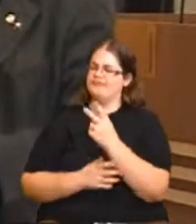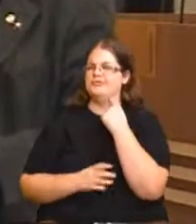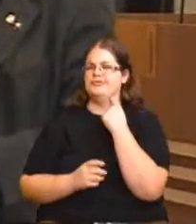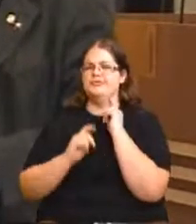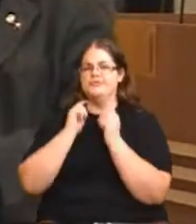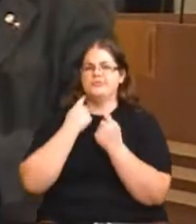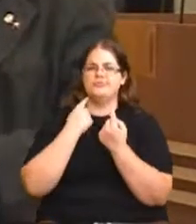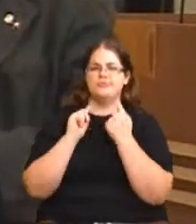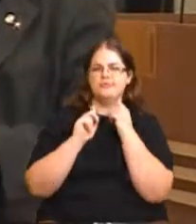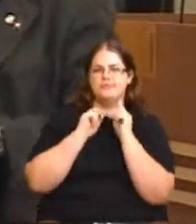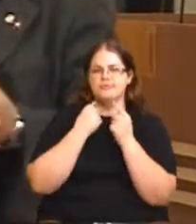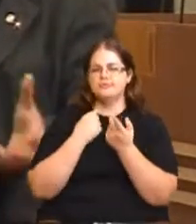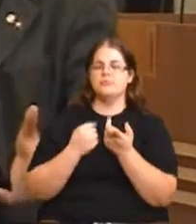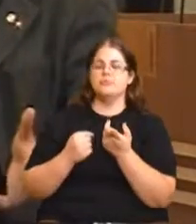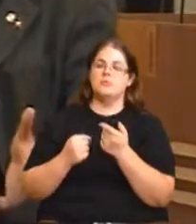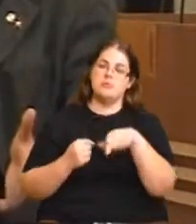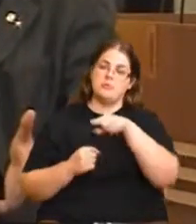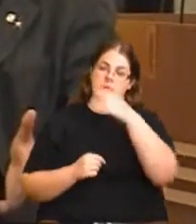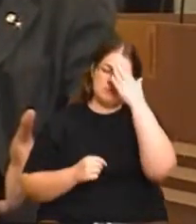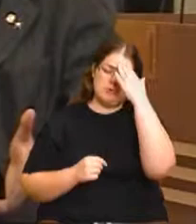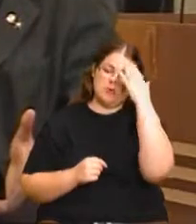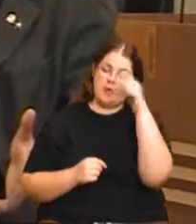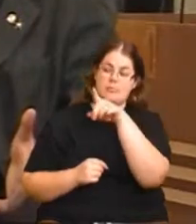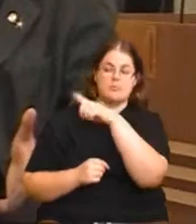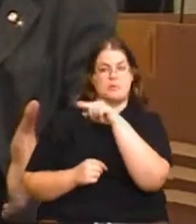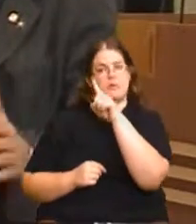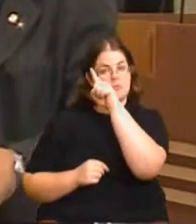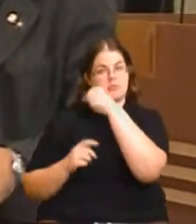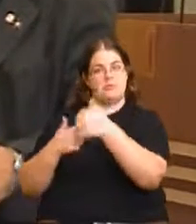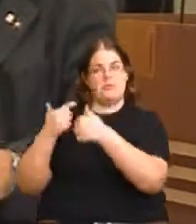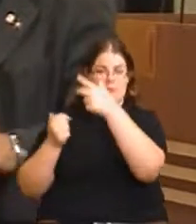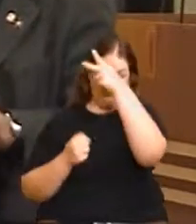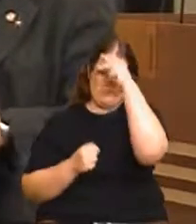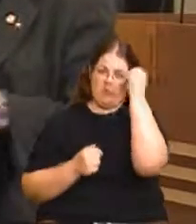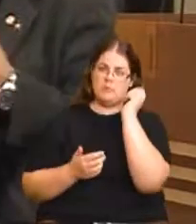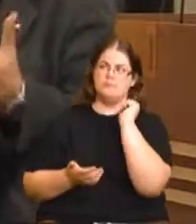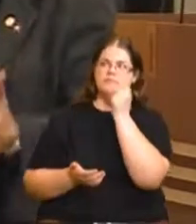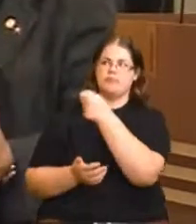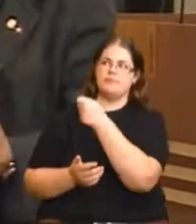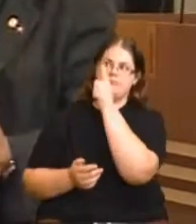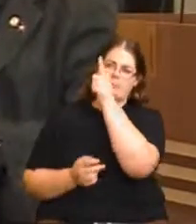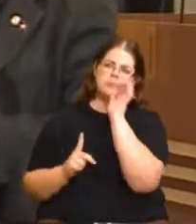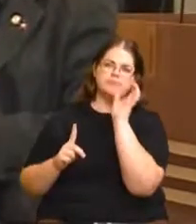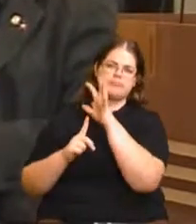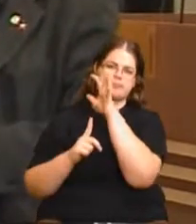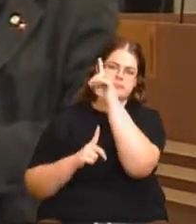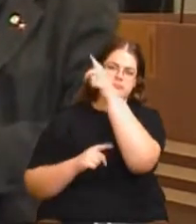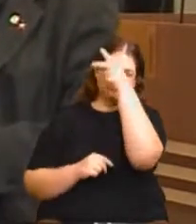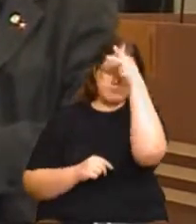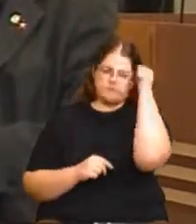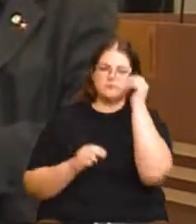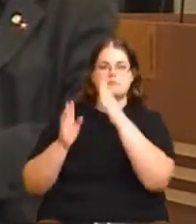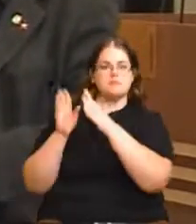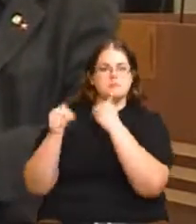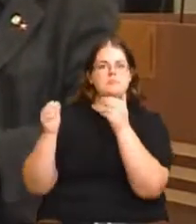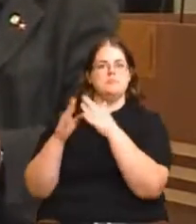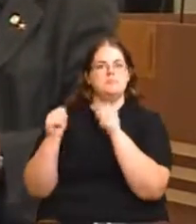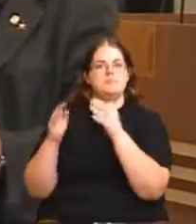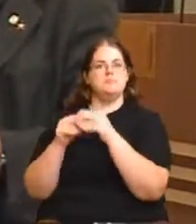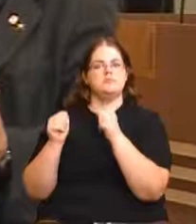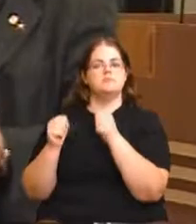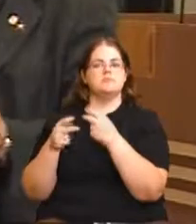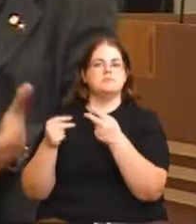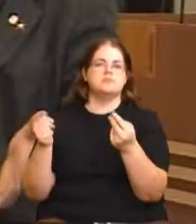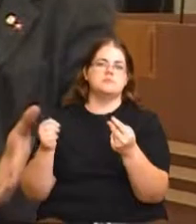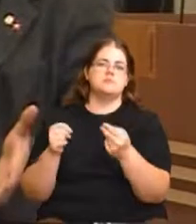situação nos preocupa, mas a gente sabe as condições da prefeitura, cobra do prefeito, pede para... E nós esperamos